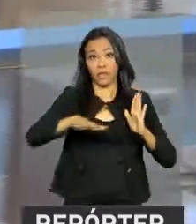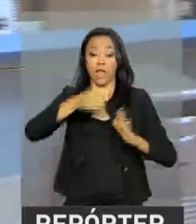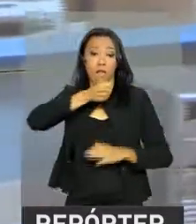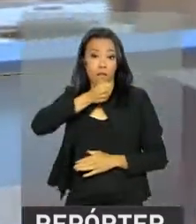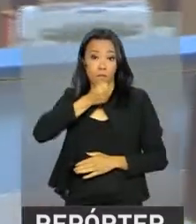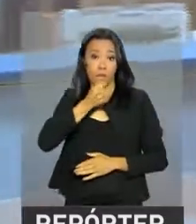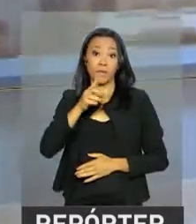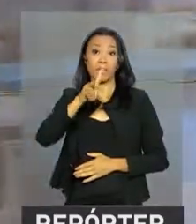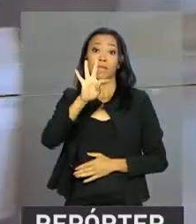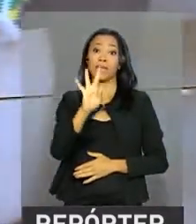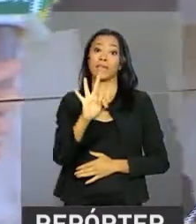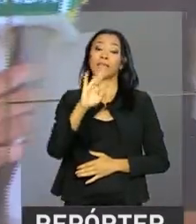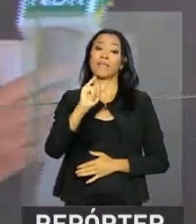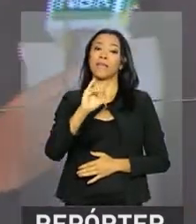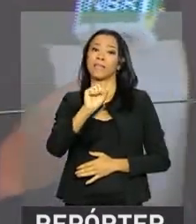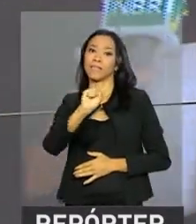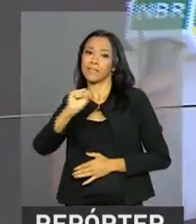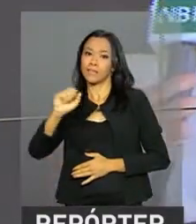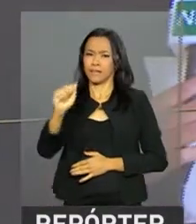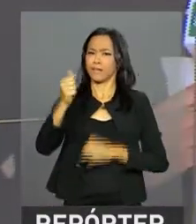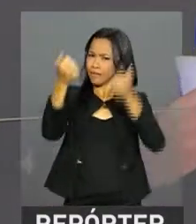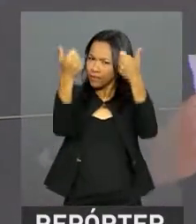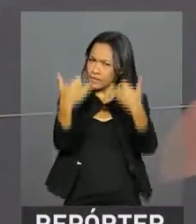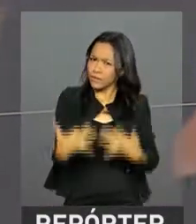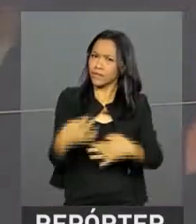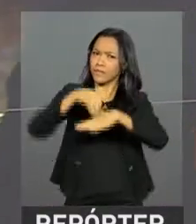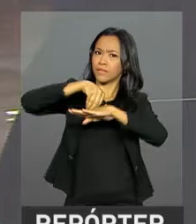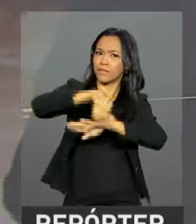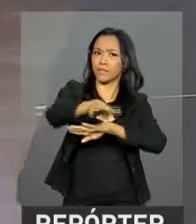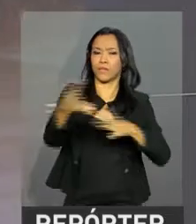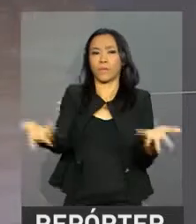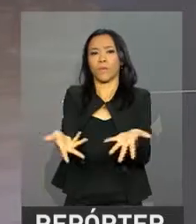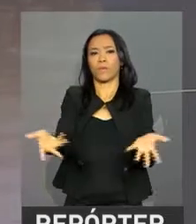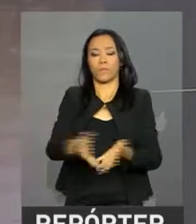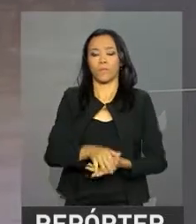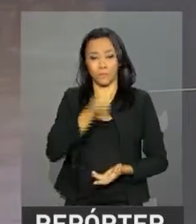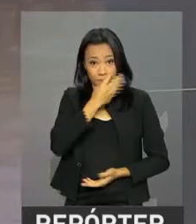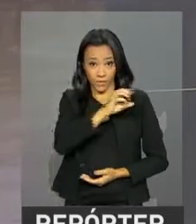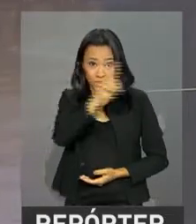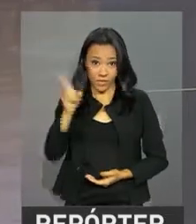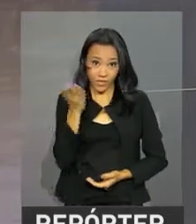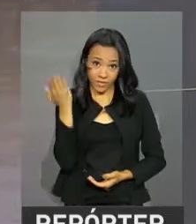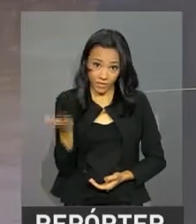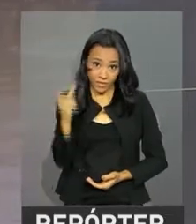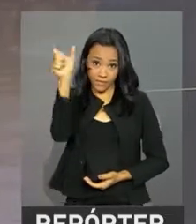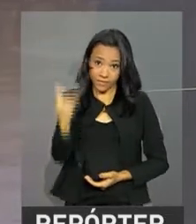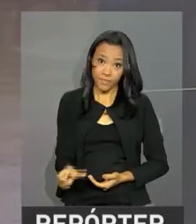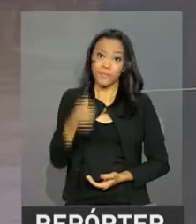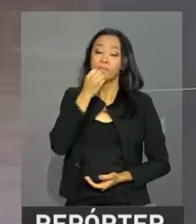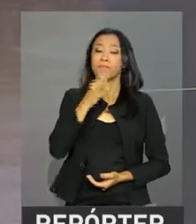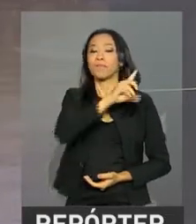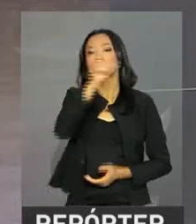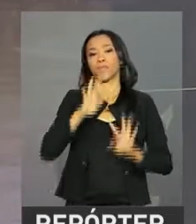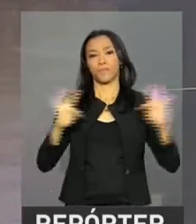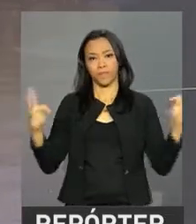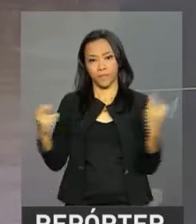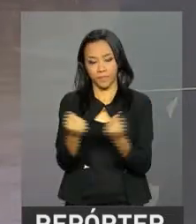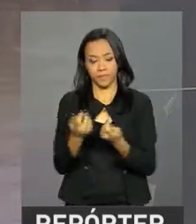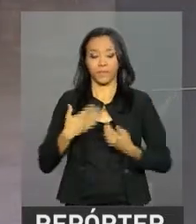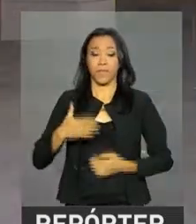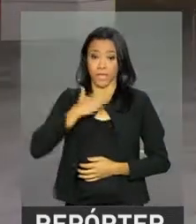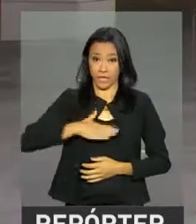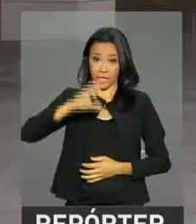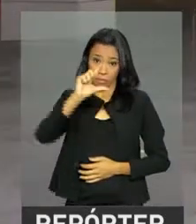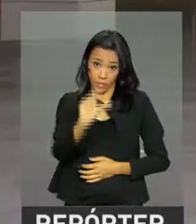há dias que traz as informações de hoje 8 ainda bom dia pra você mãe de renata bom dia a todos daqui a